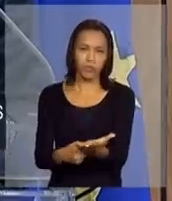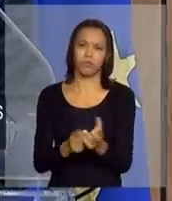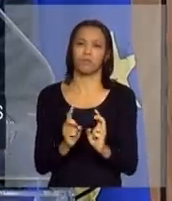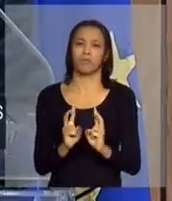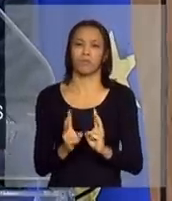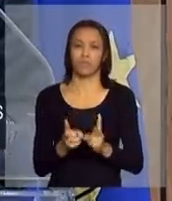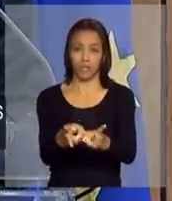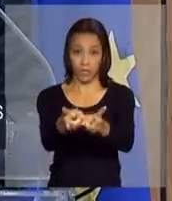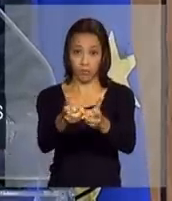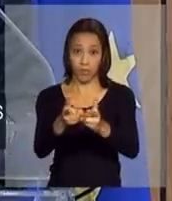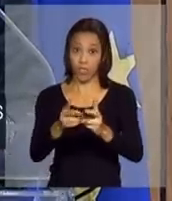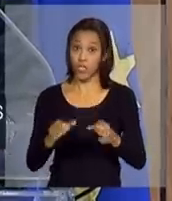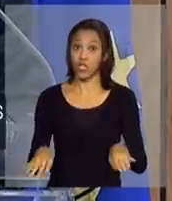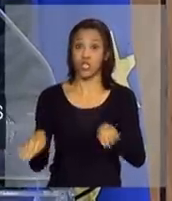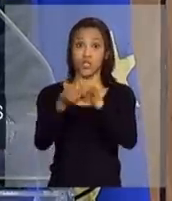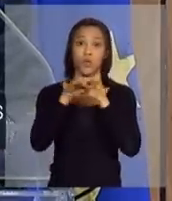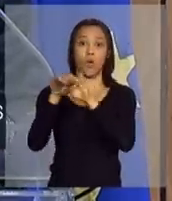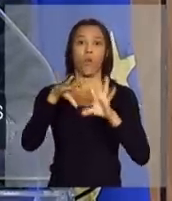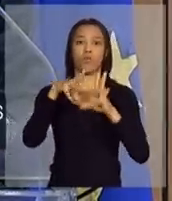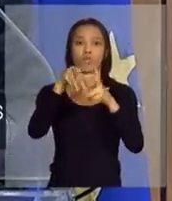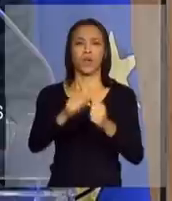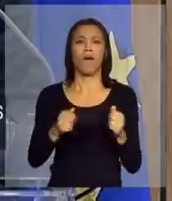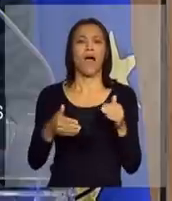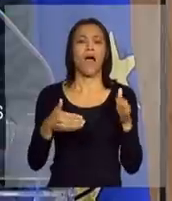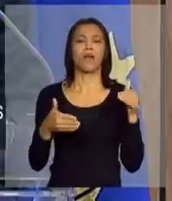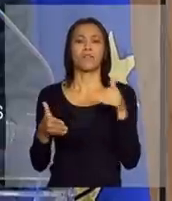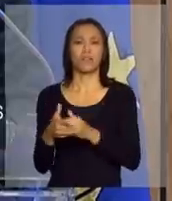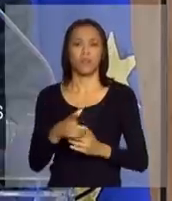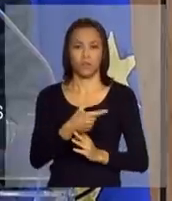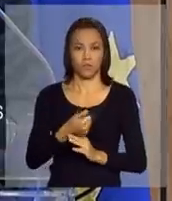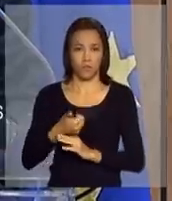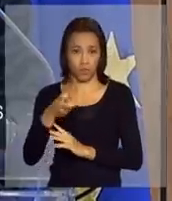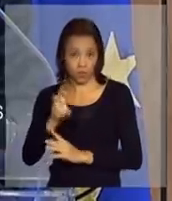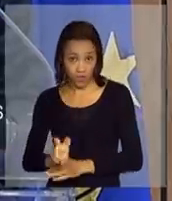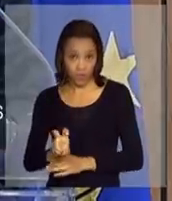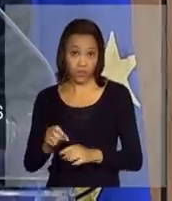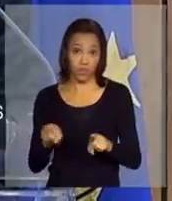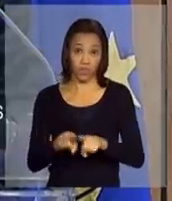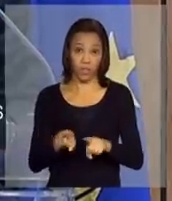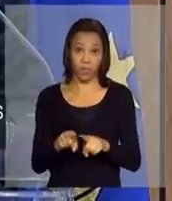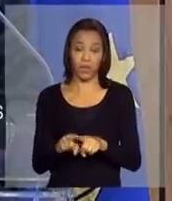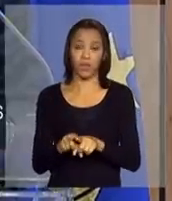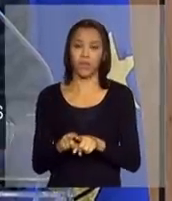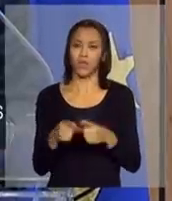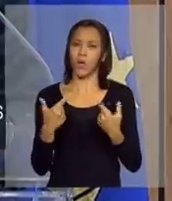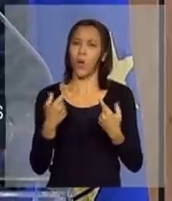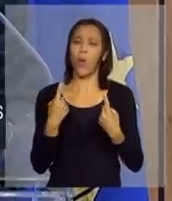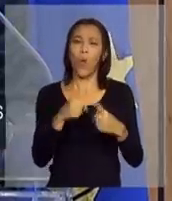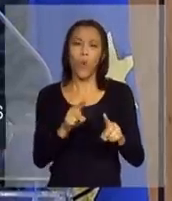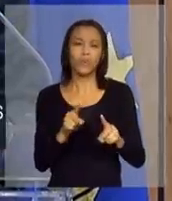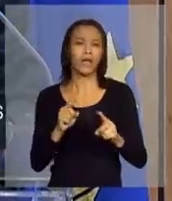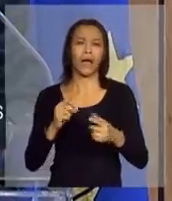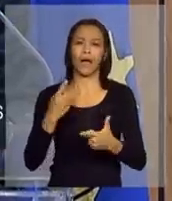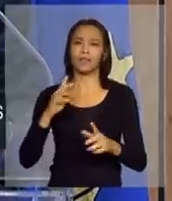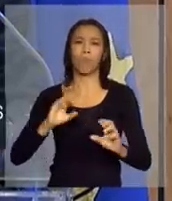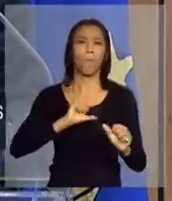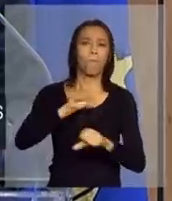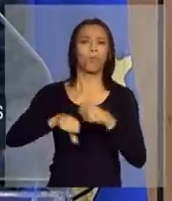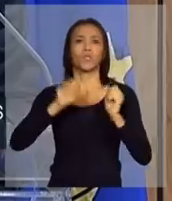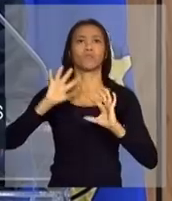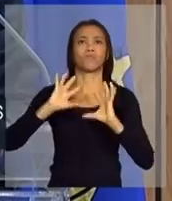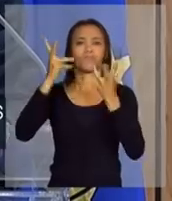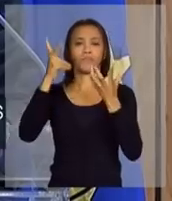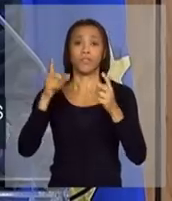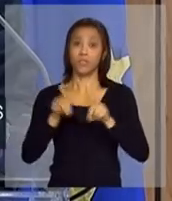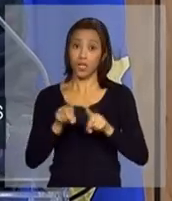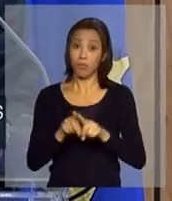vinculativo ao nível mundial até 2015, em matéria de luta contra as alterações climáticas. E garantir um